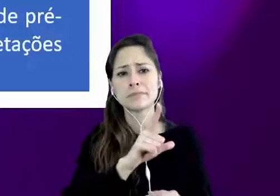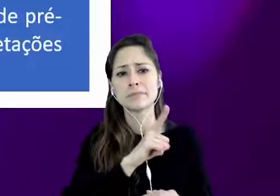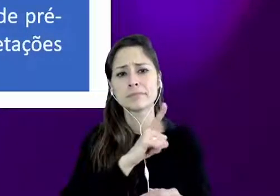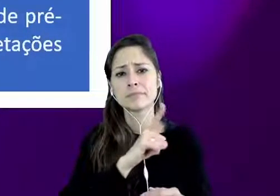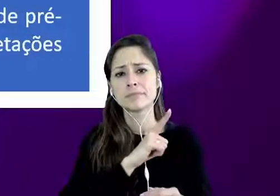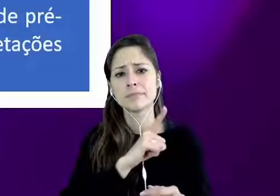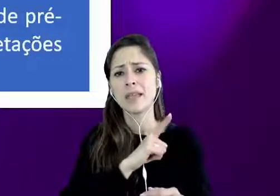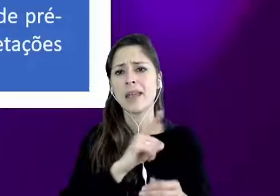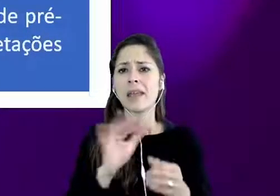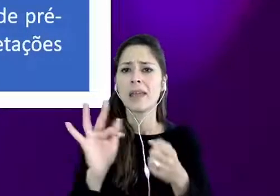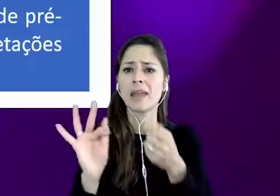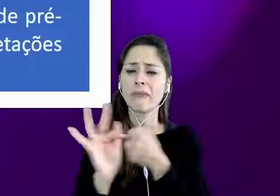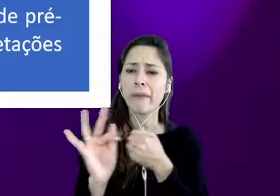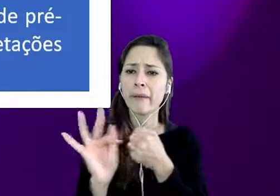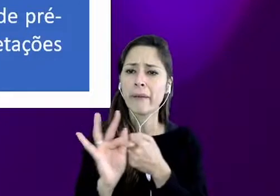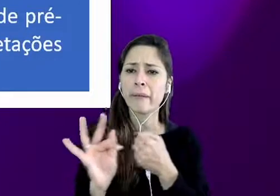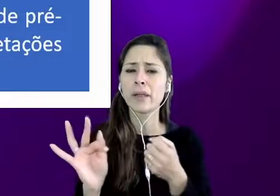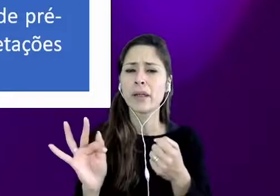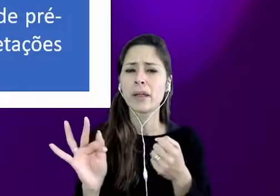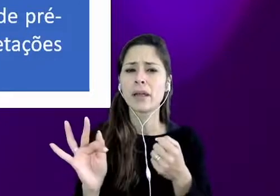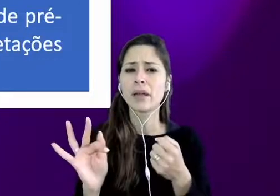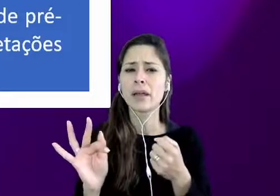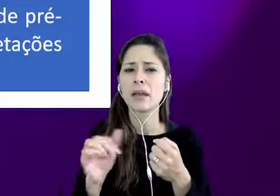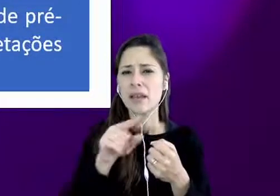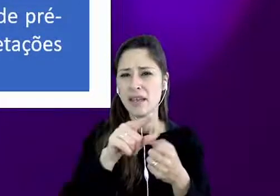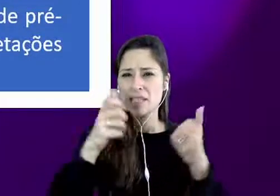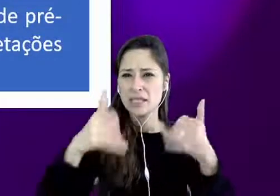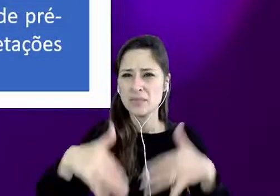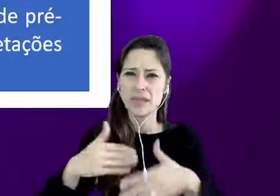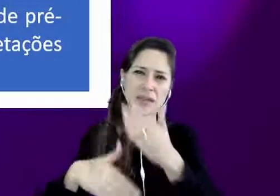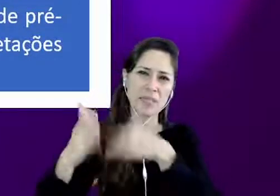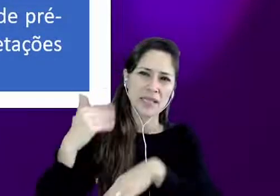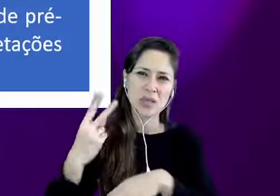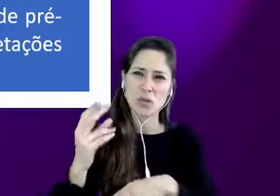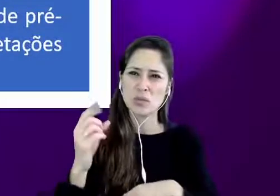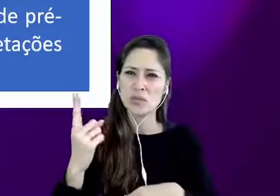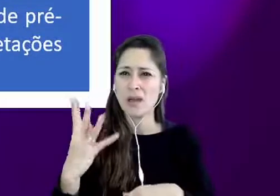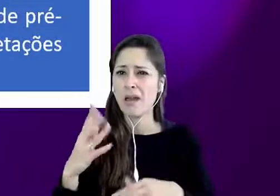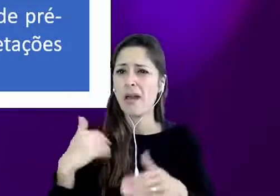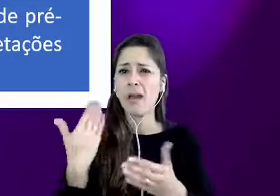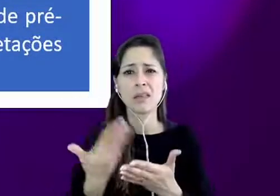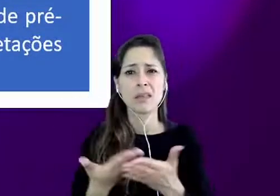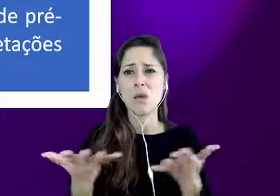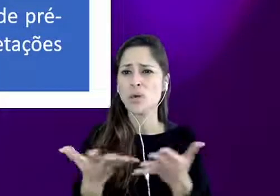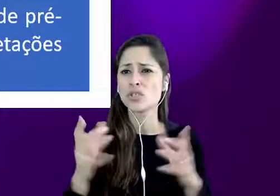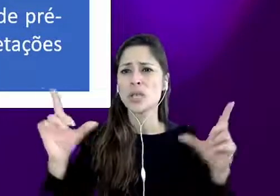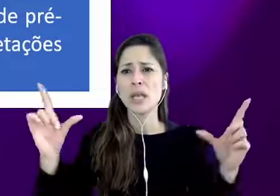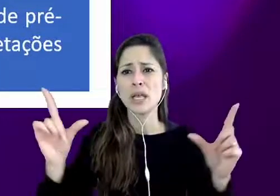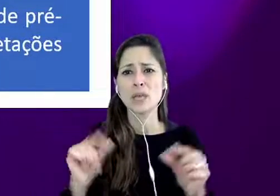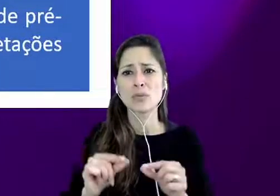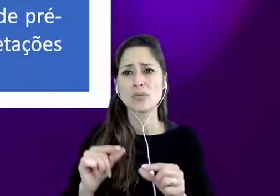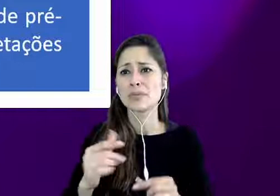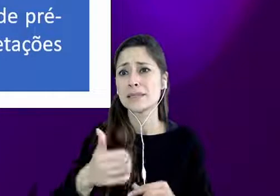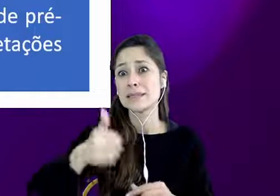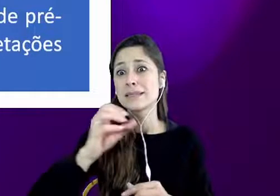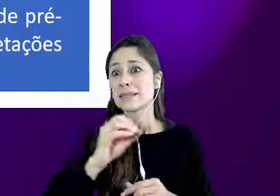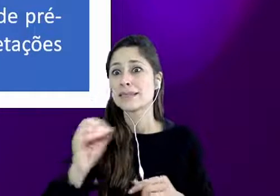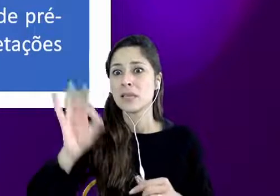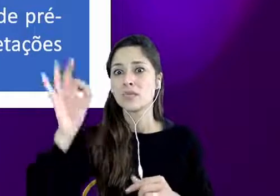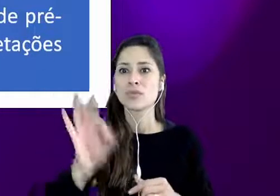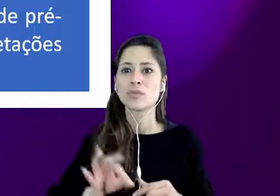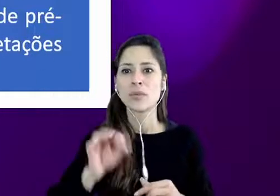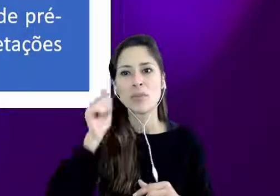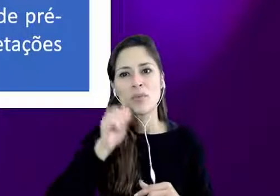essa ferramenta, né, descrita em 2014, ainda não consegue reduzir para 100% das mulheres